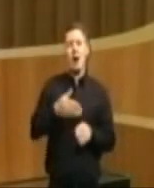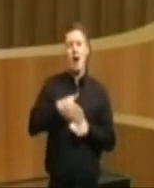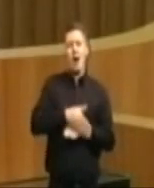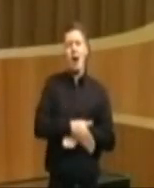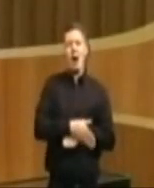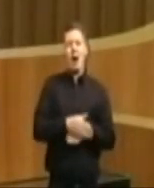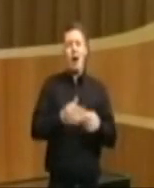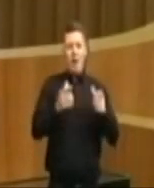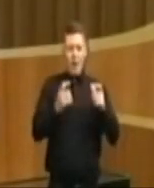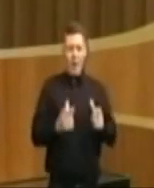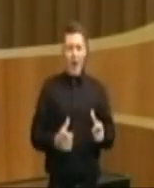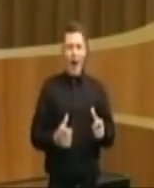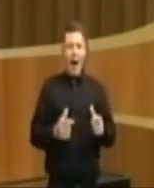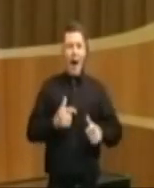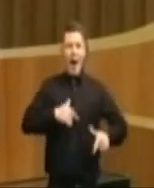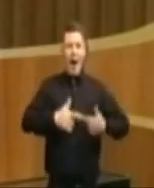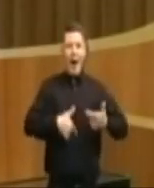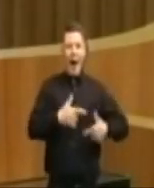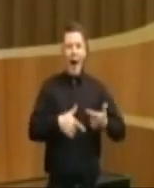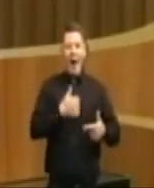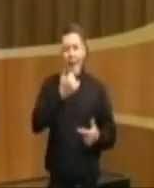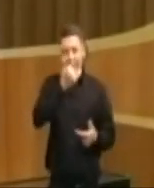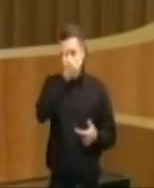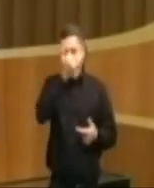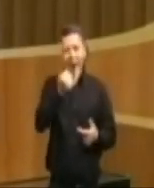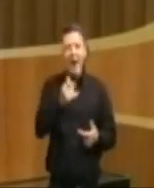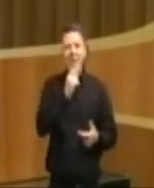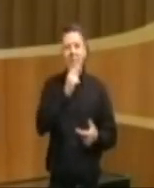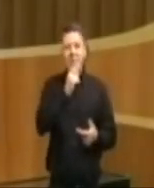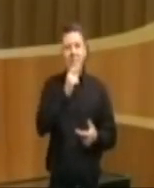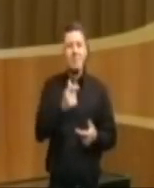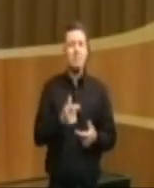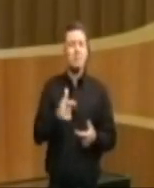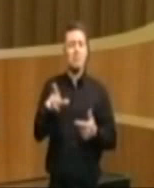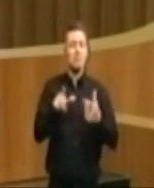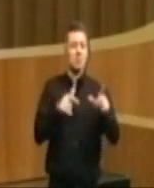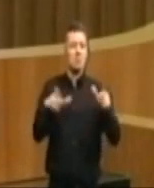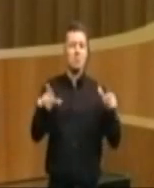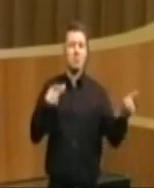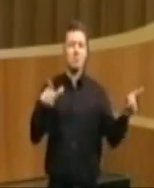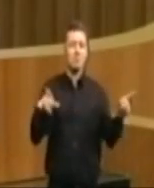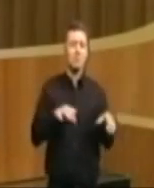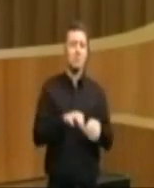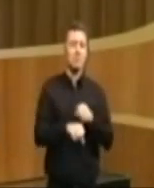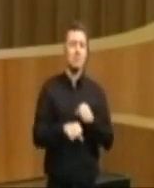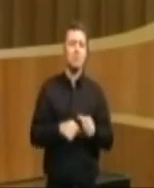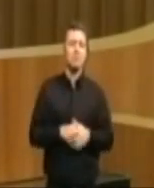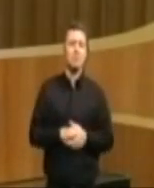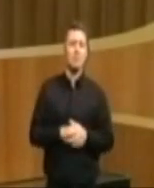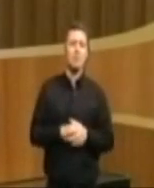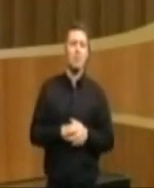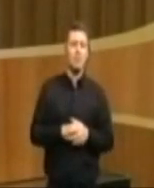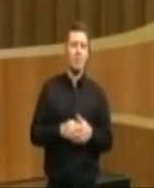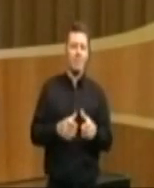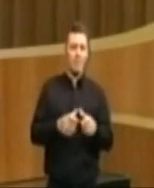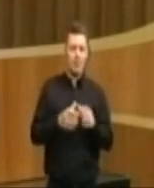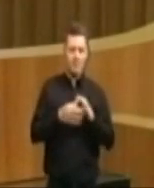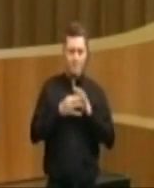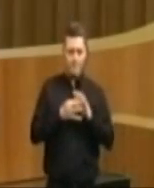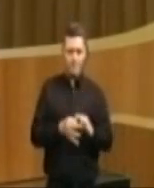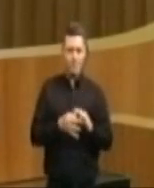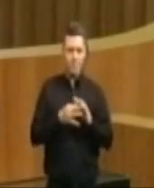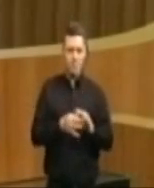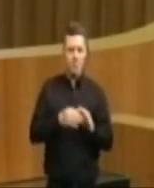de trabalho, ela não pode prejudicar as demais formações. E esse é o eixo da nossa emenda, é uma